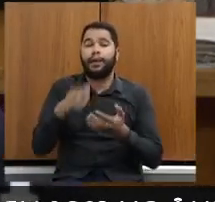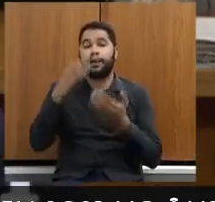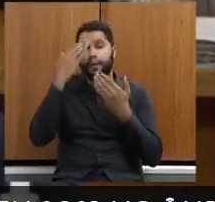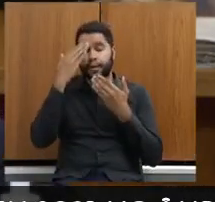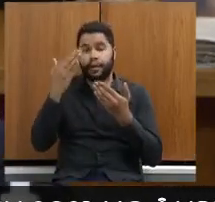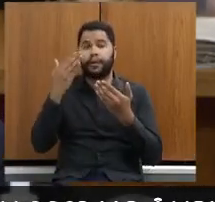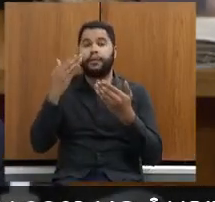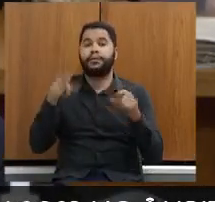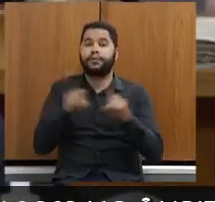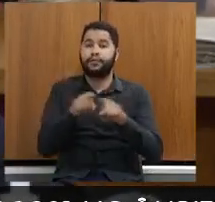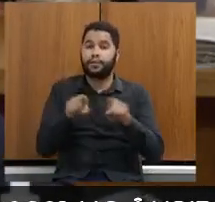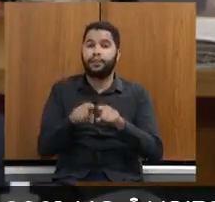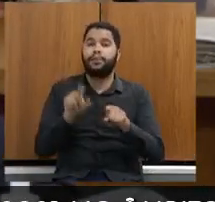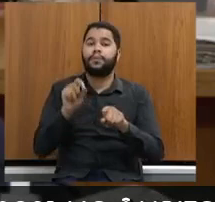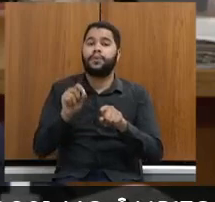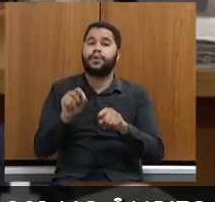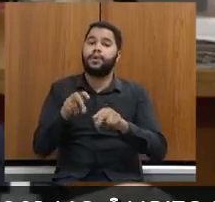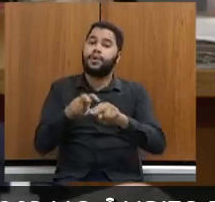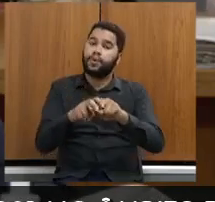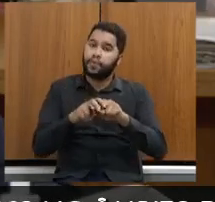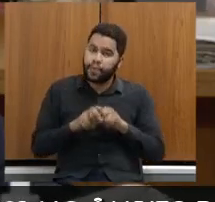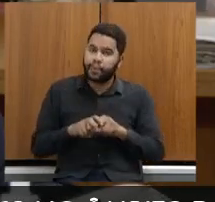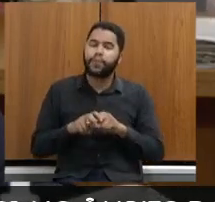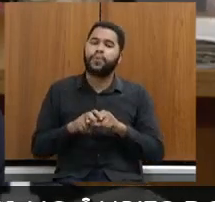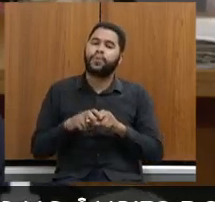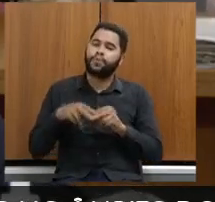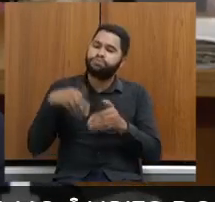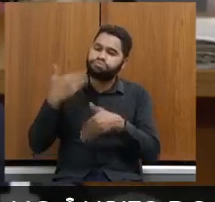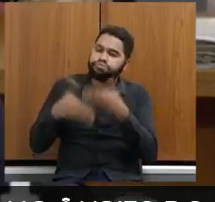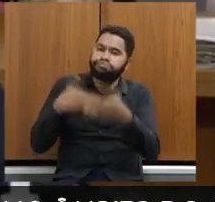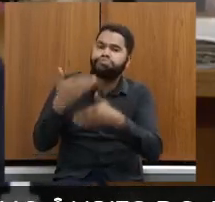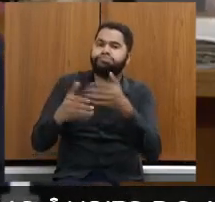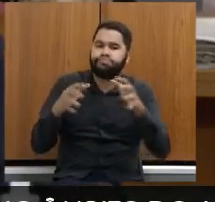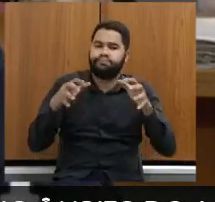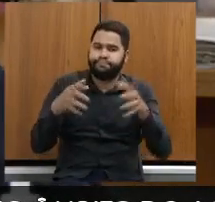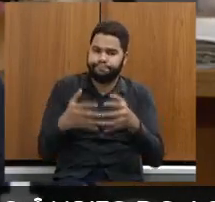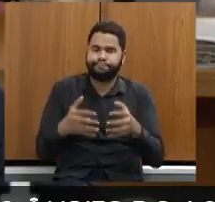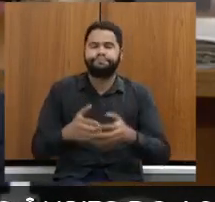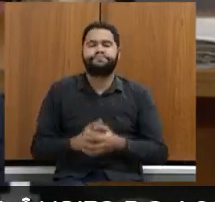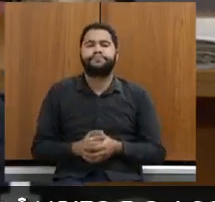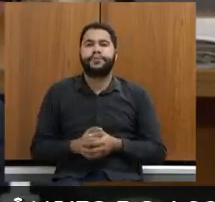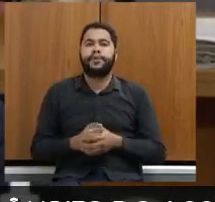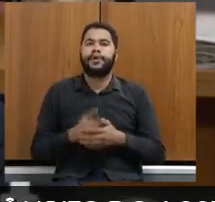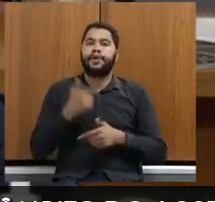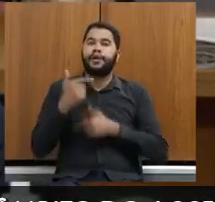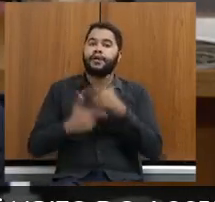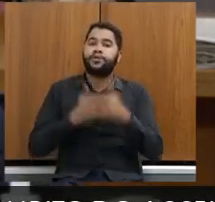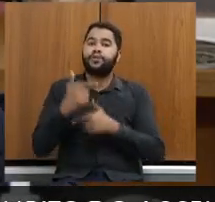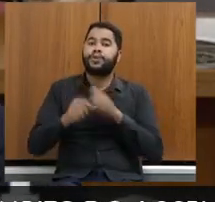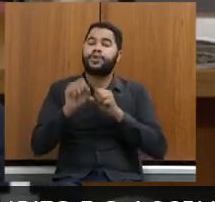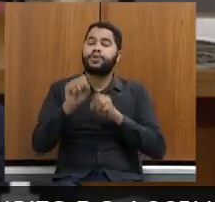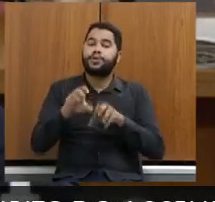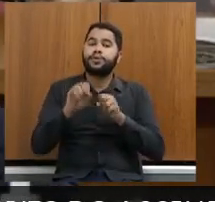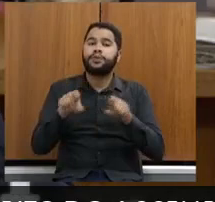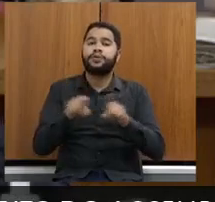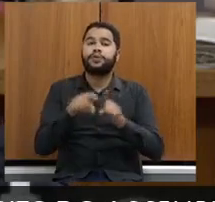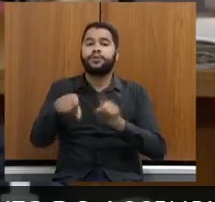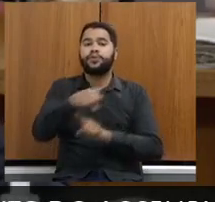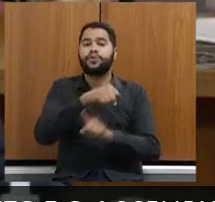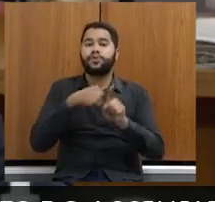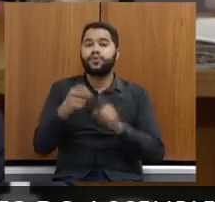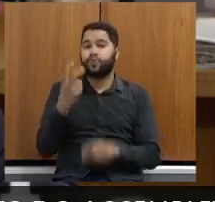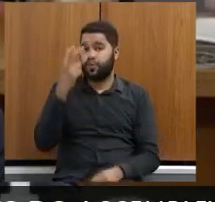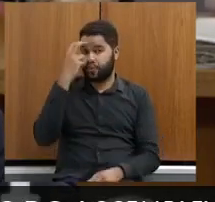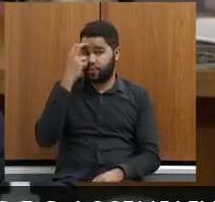Graças também é essa essa a evolução constante da tropa as atividades educacionais e sócio e